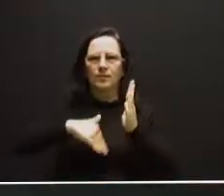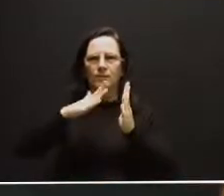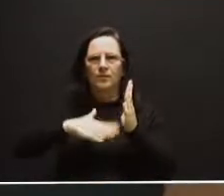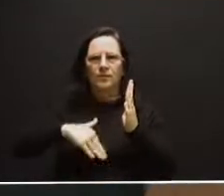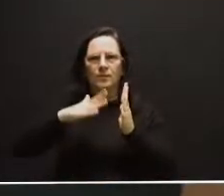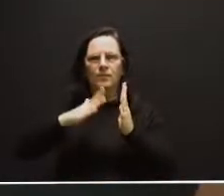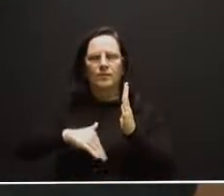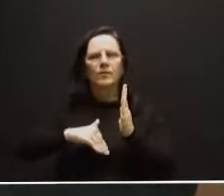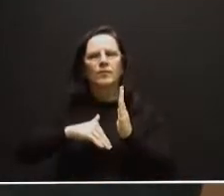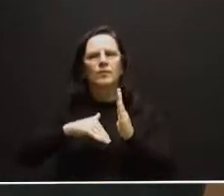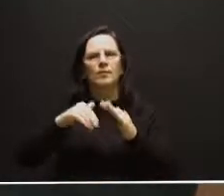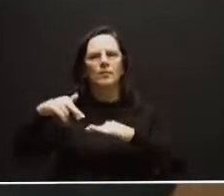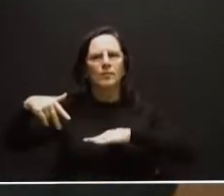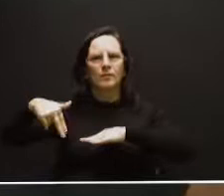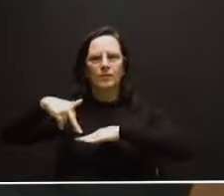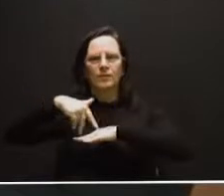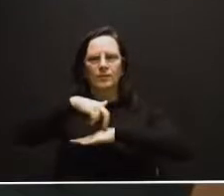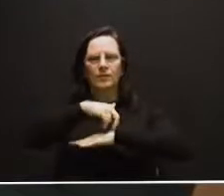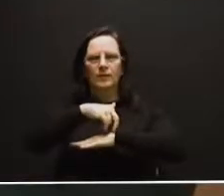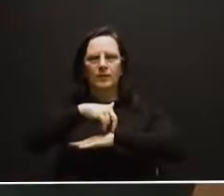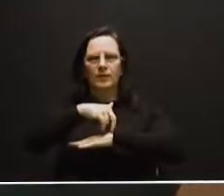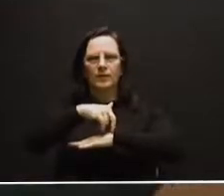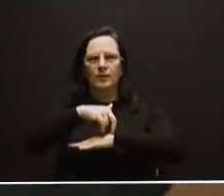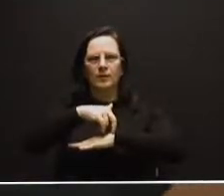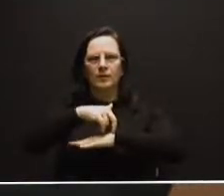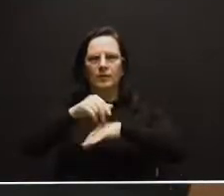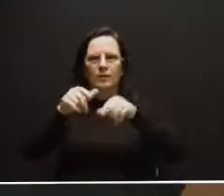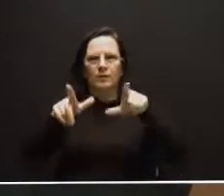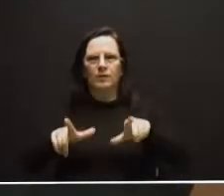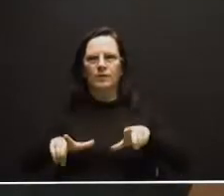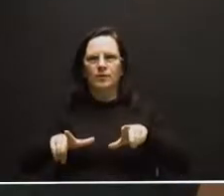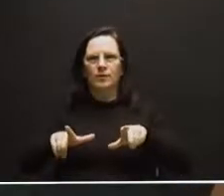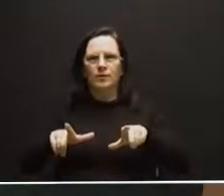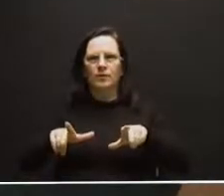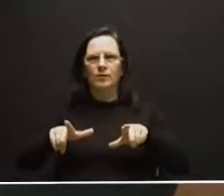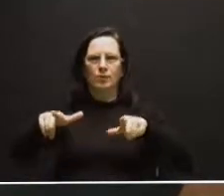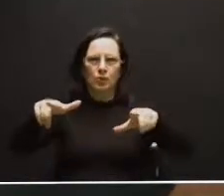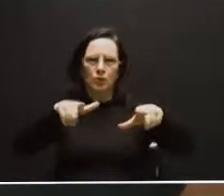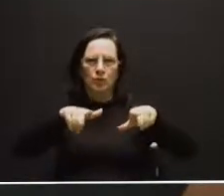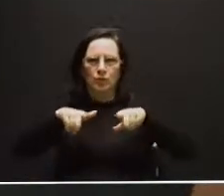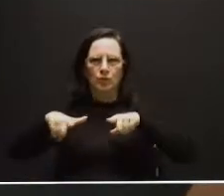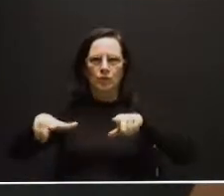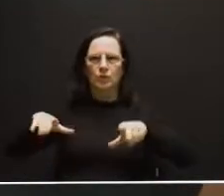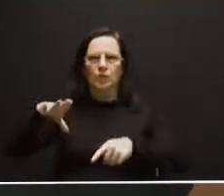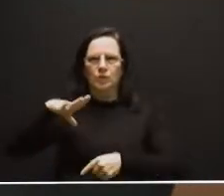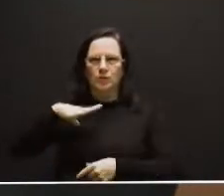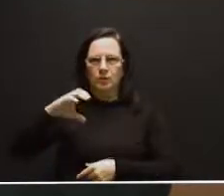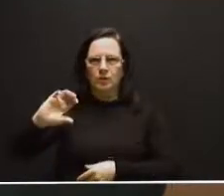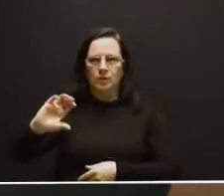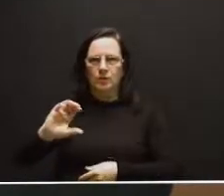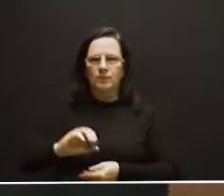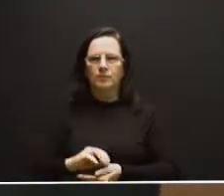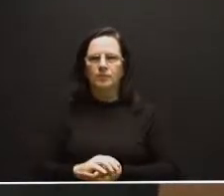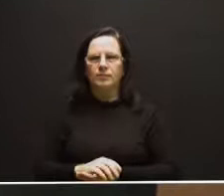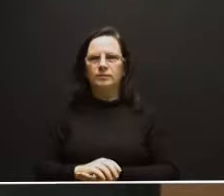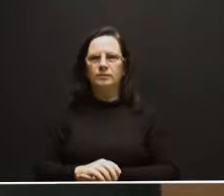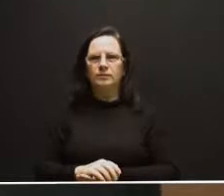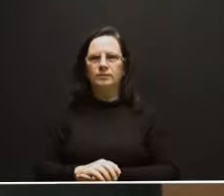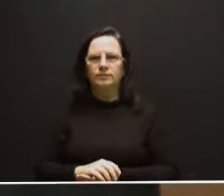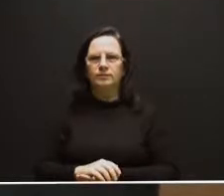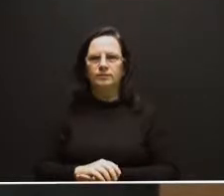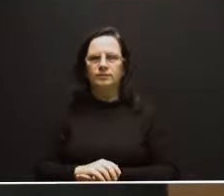faixas de pedestres urbanos globo do município nos bairros do município encaminhe-se